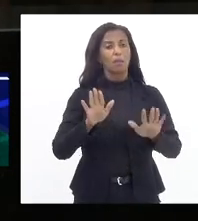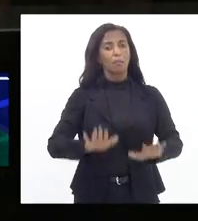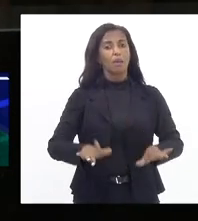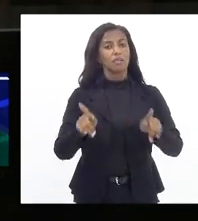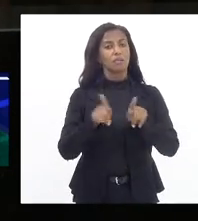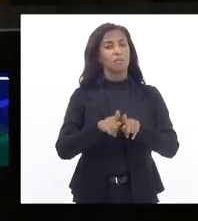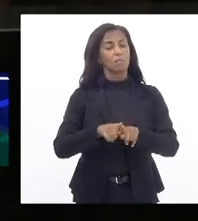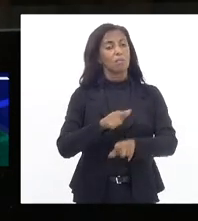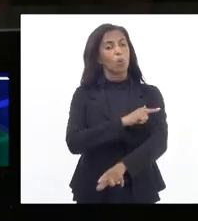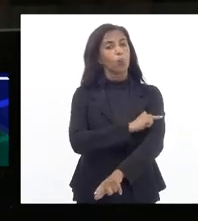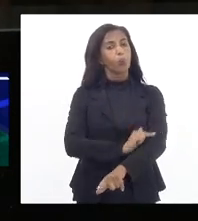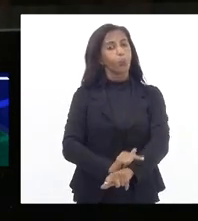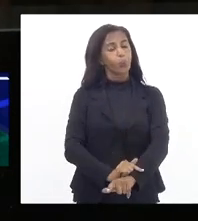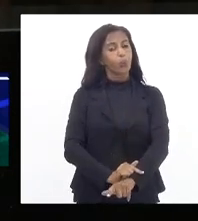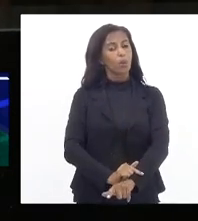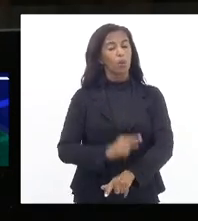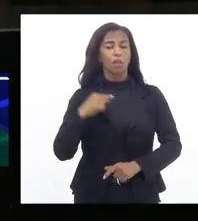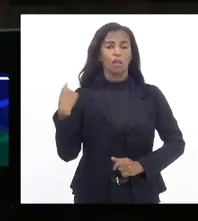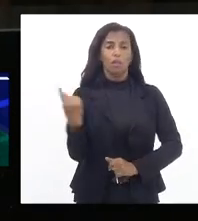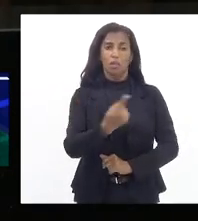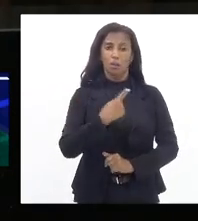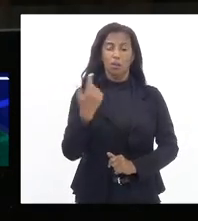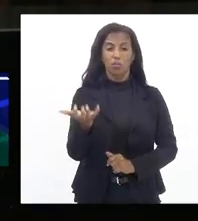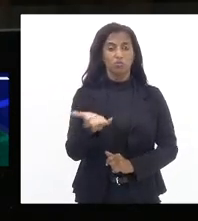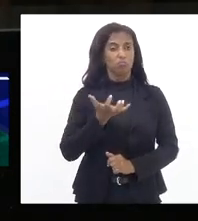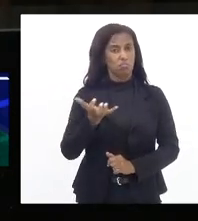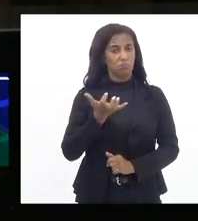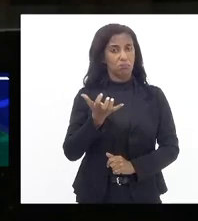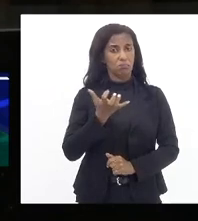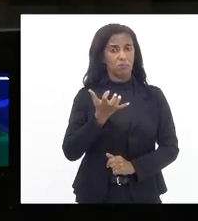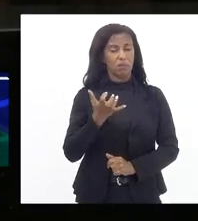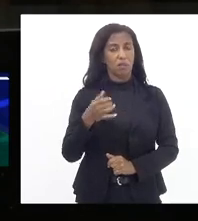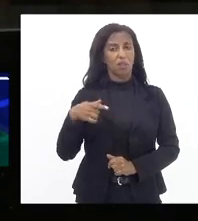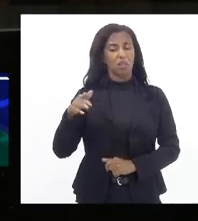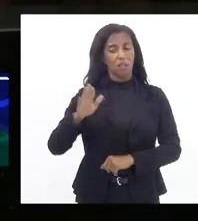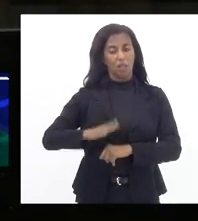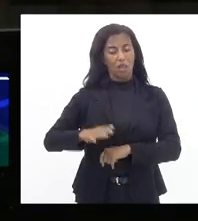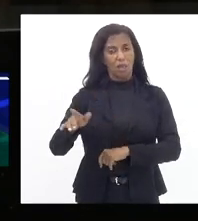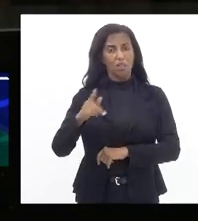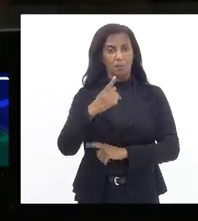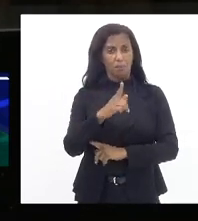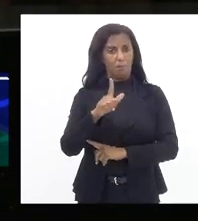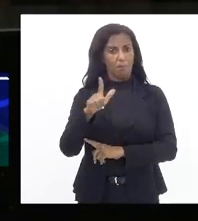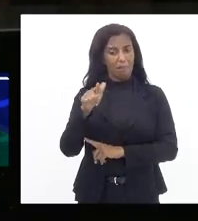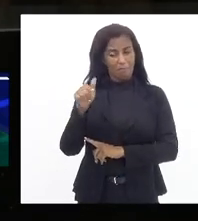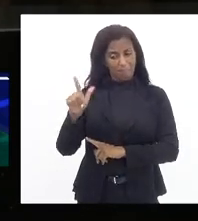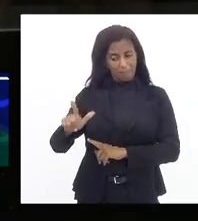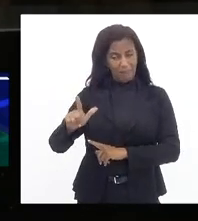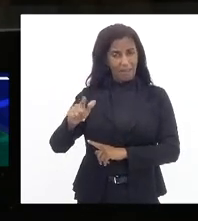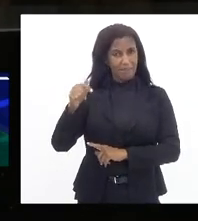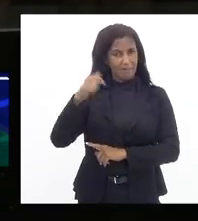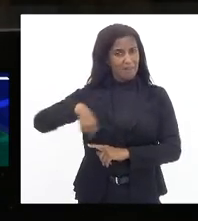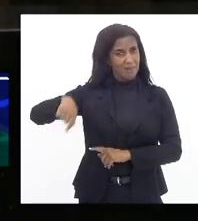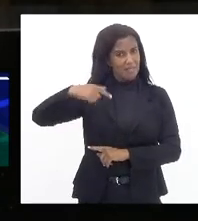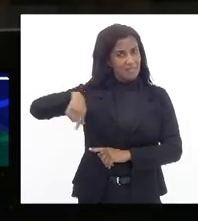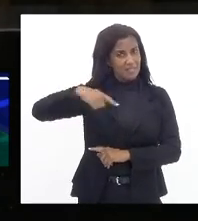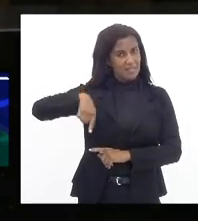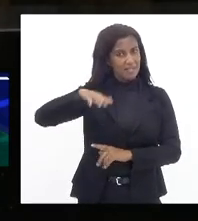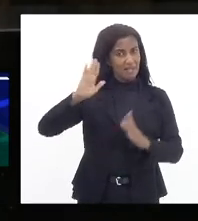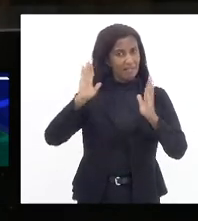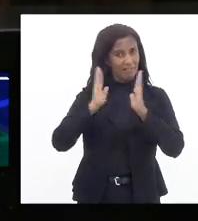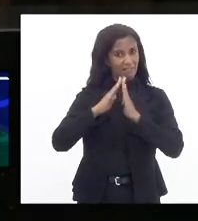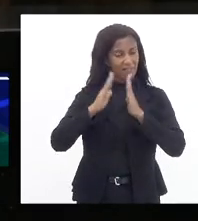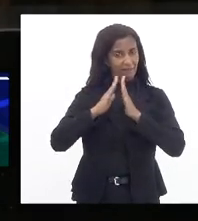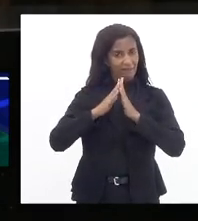da educação. E nós queremos que esse parlamento se eduque. Nós queremos ter